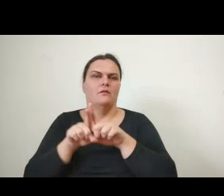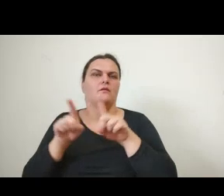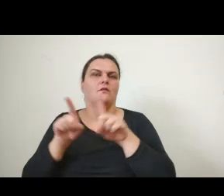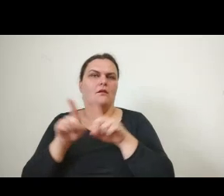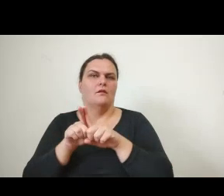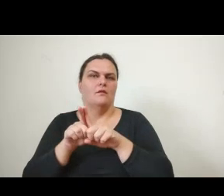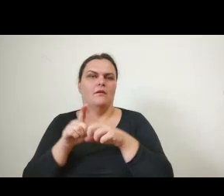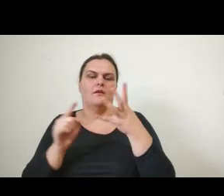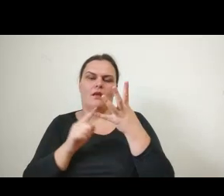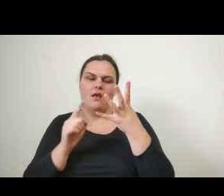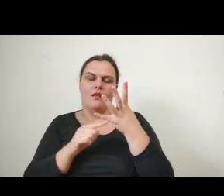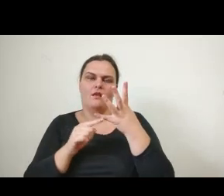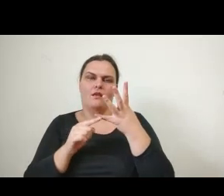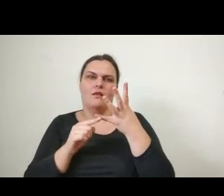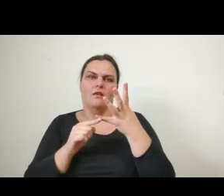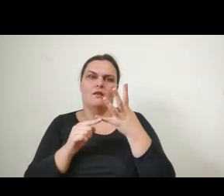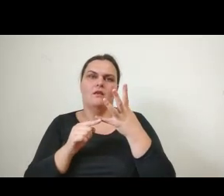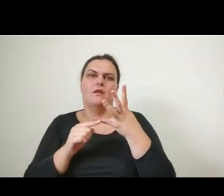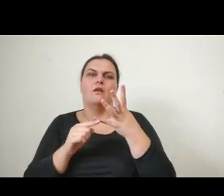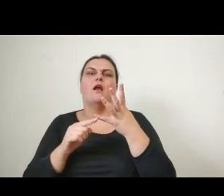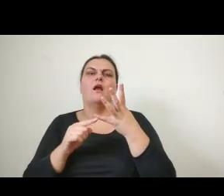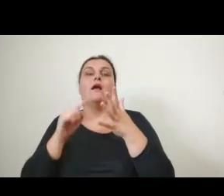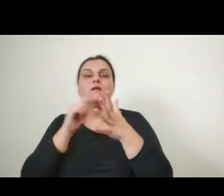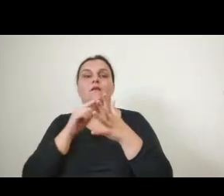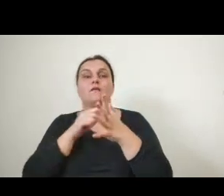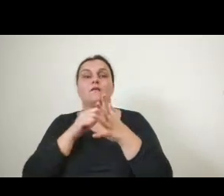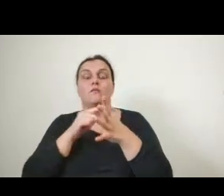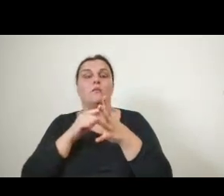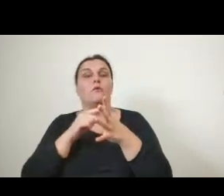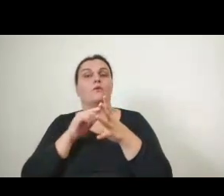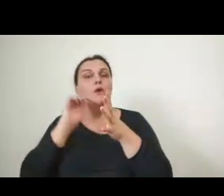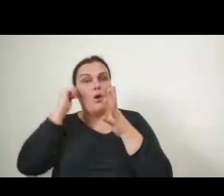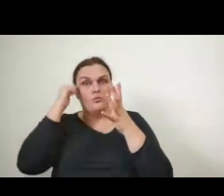e Rússia, depois o Brasil.